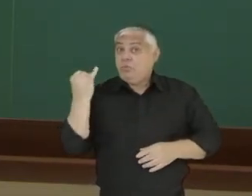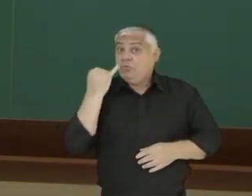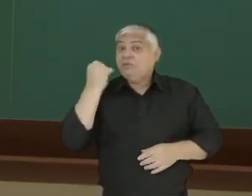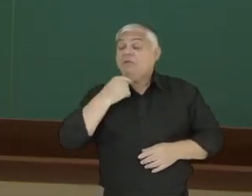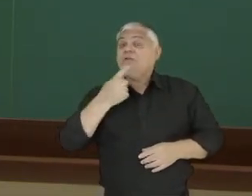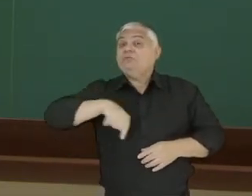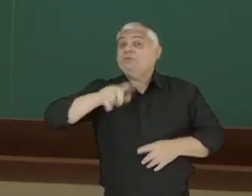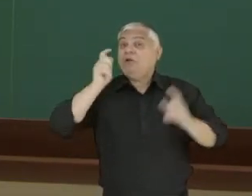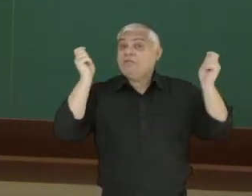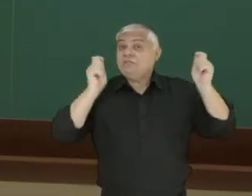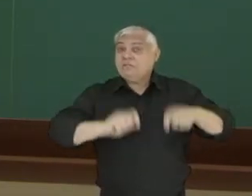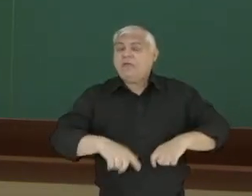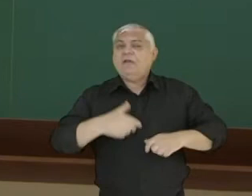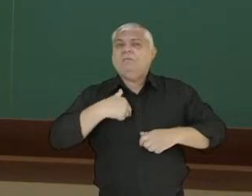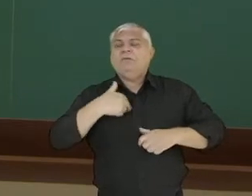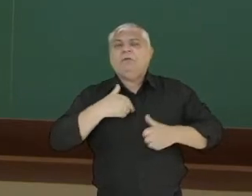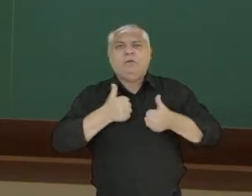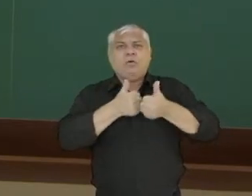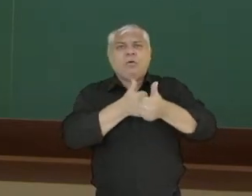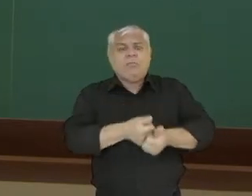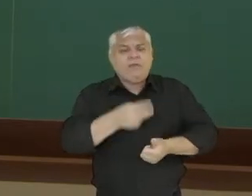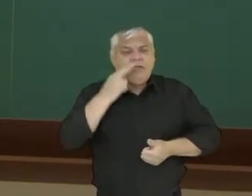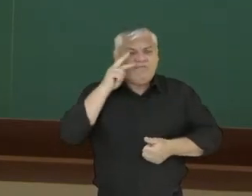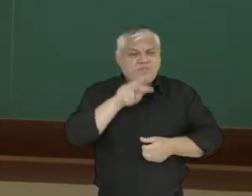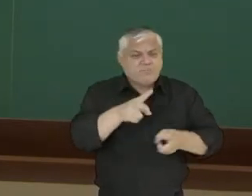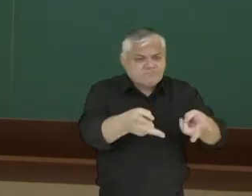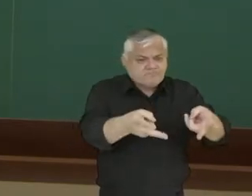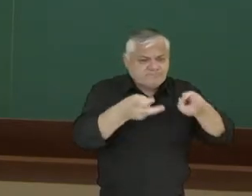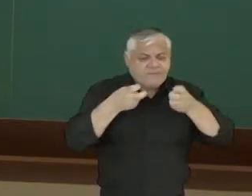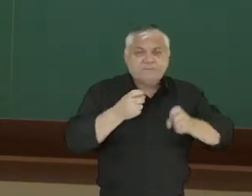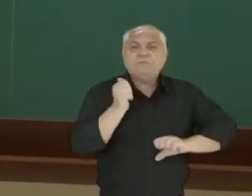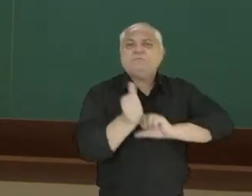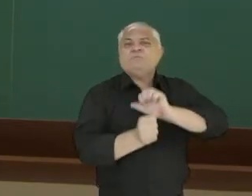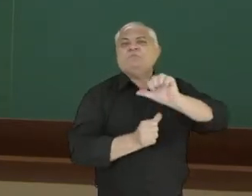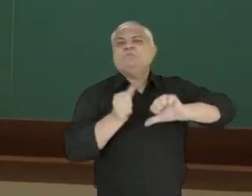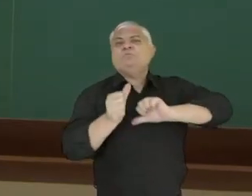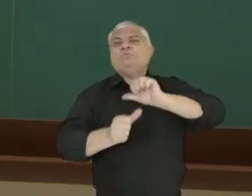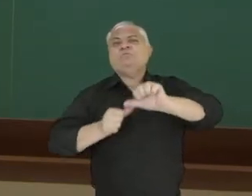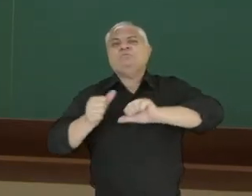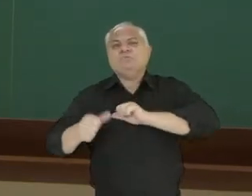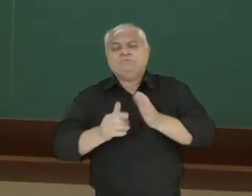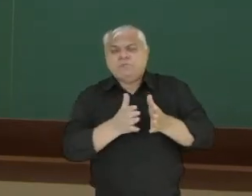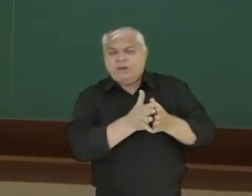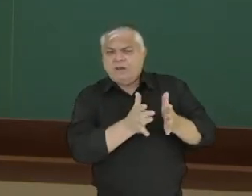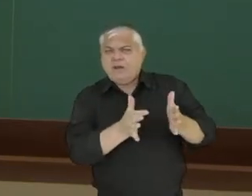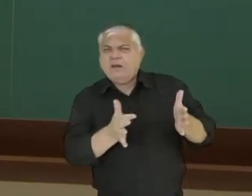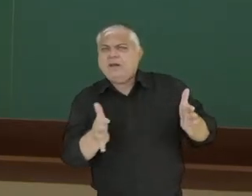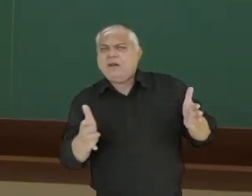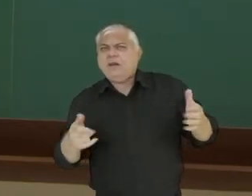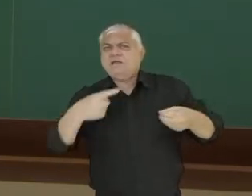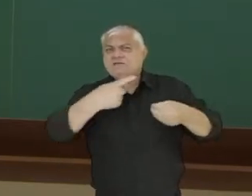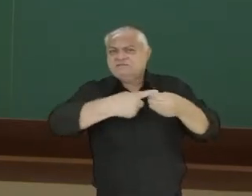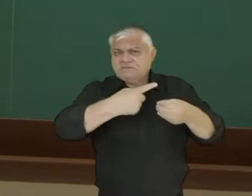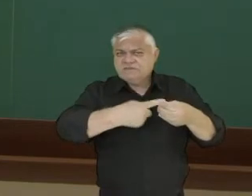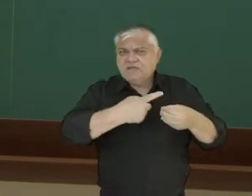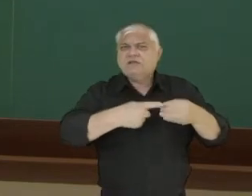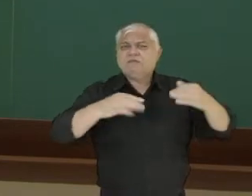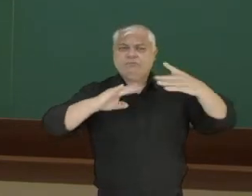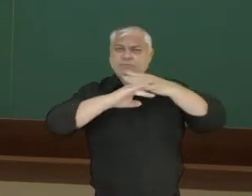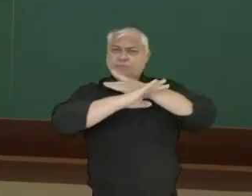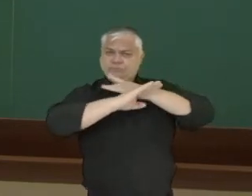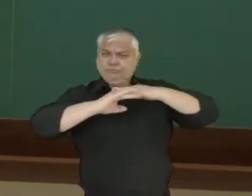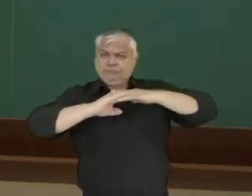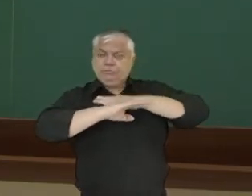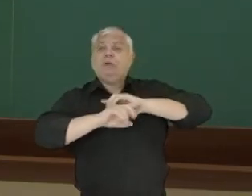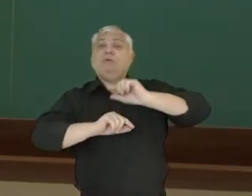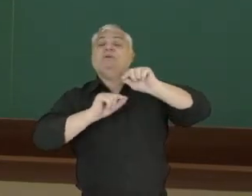condição de acompanhar e perceber as transformações que ocorrem nas cidades, que ocorrem nos espaços urbanos, para que,